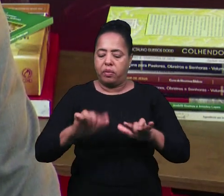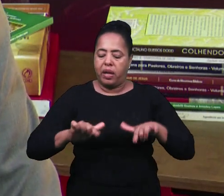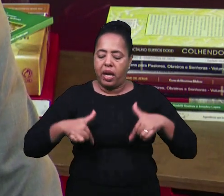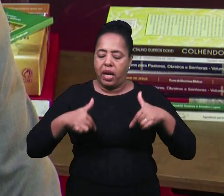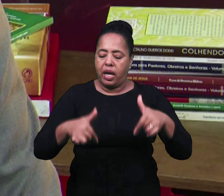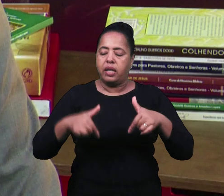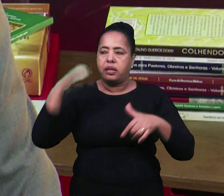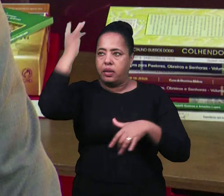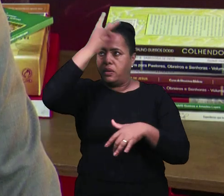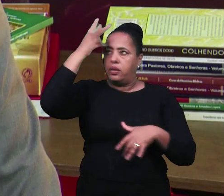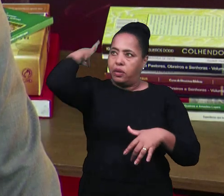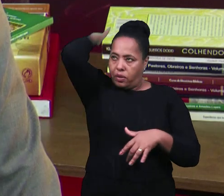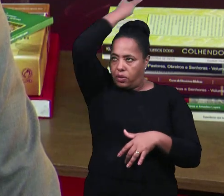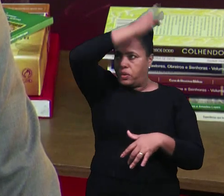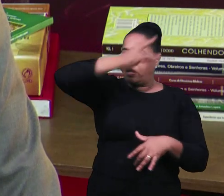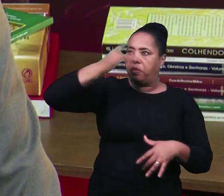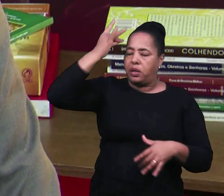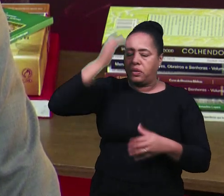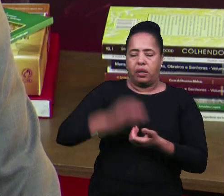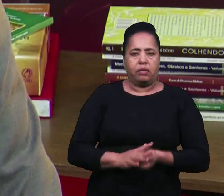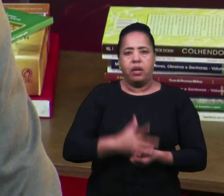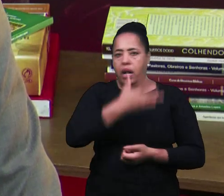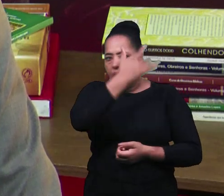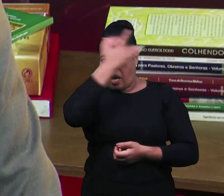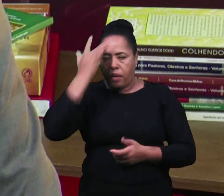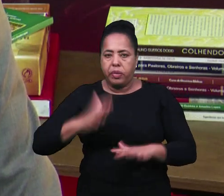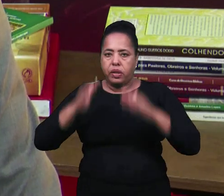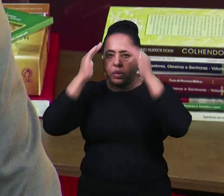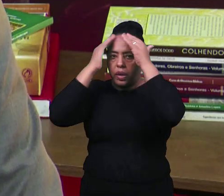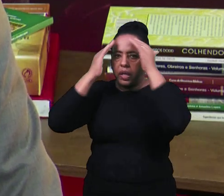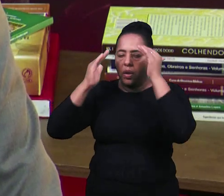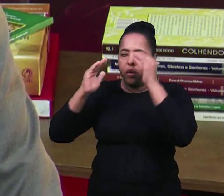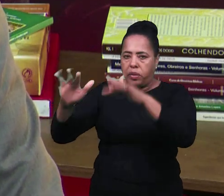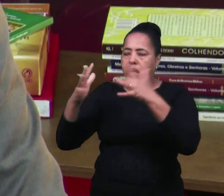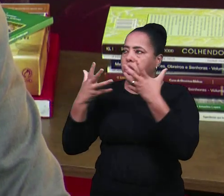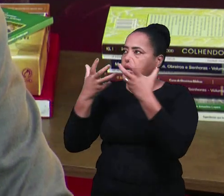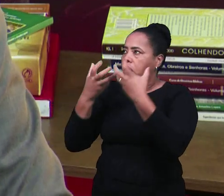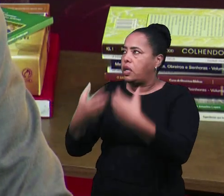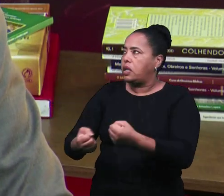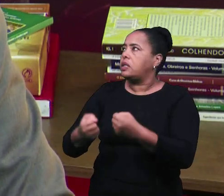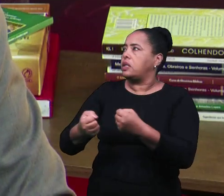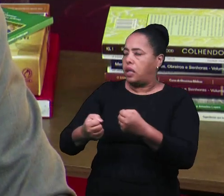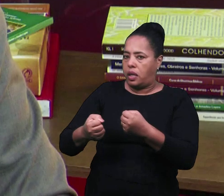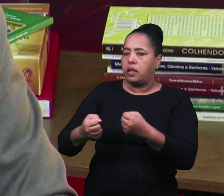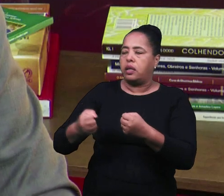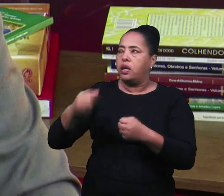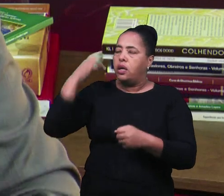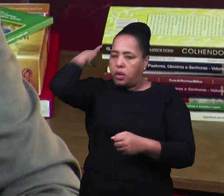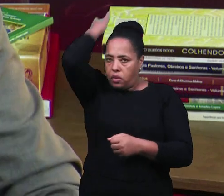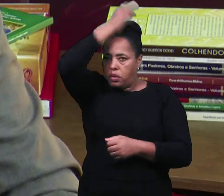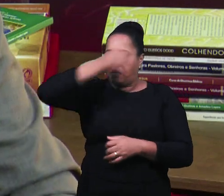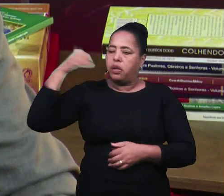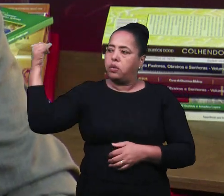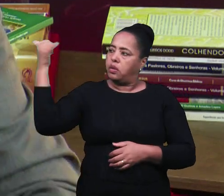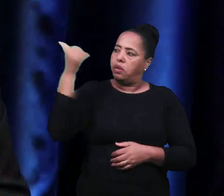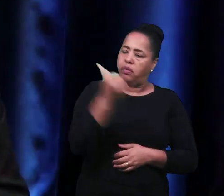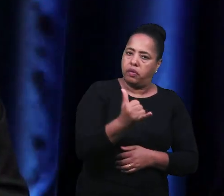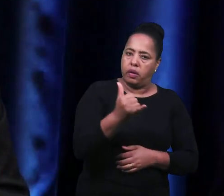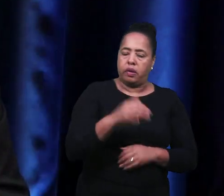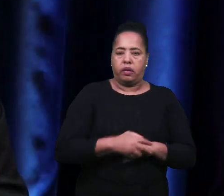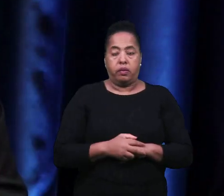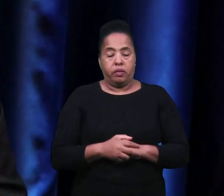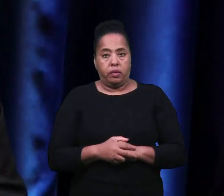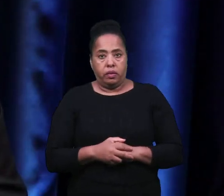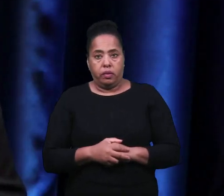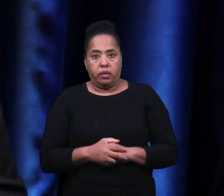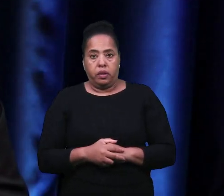Santo, né? Sim. Quem tem ouvidos, ouça o que o Espírito diz às igrejas, né? Eu ouvi a voz do Espírito Santo. E quando o